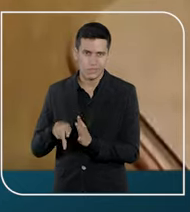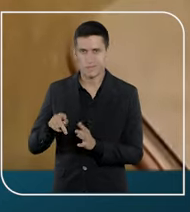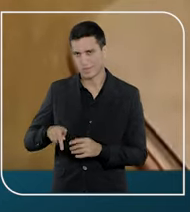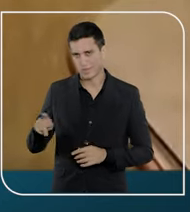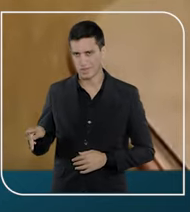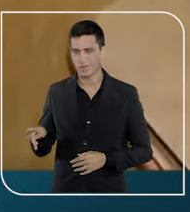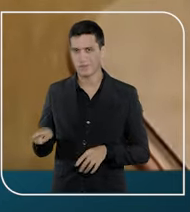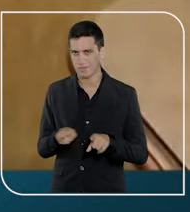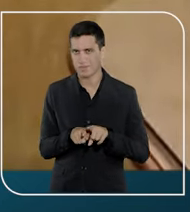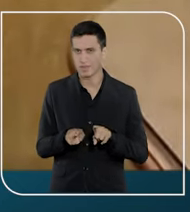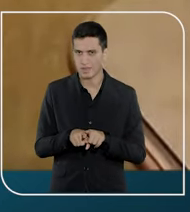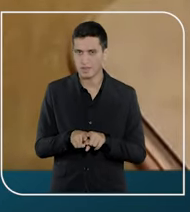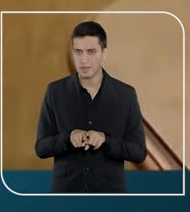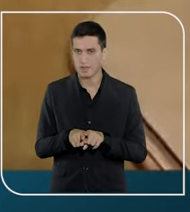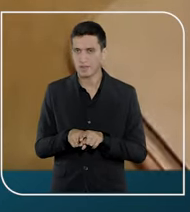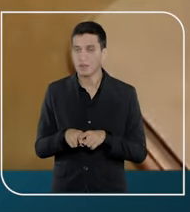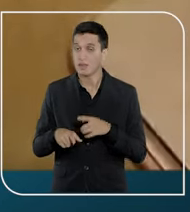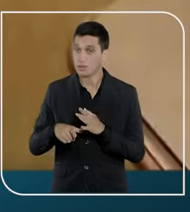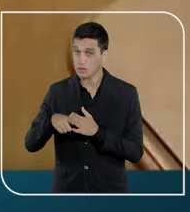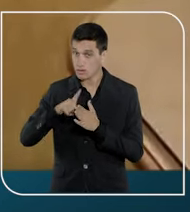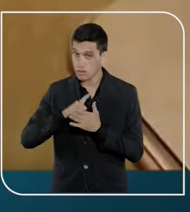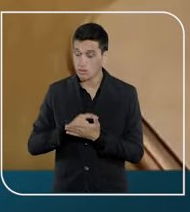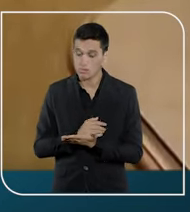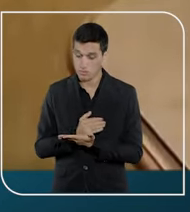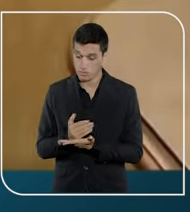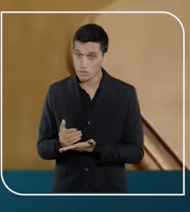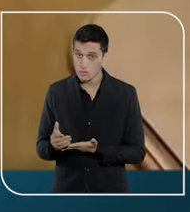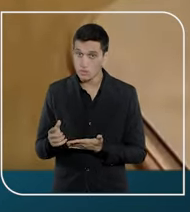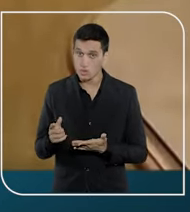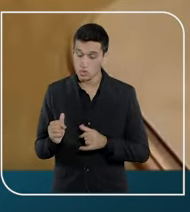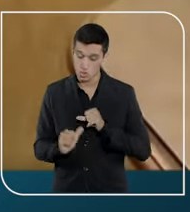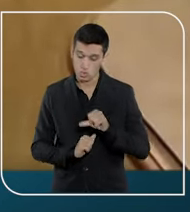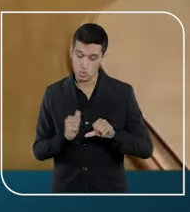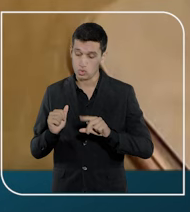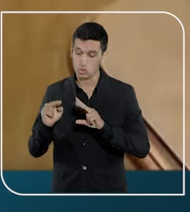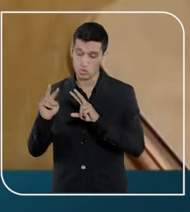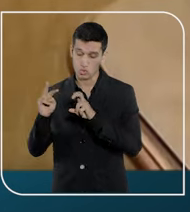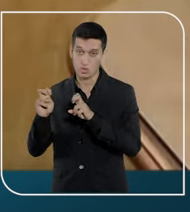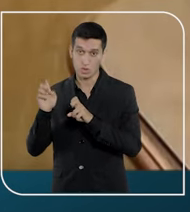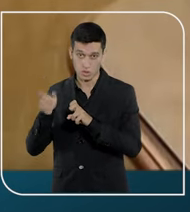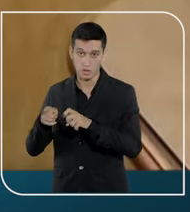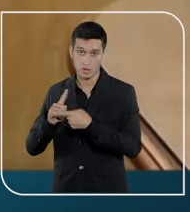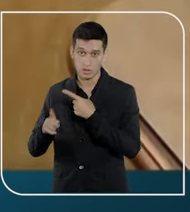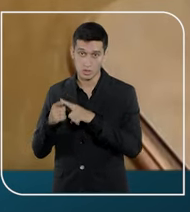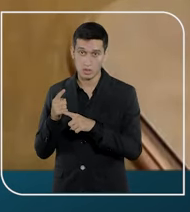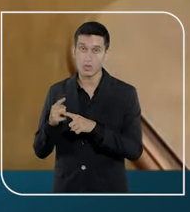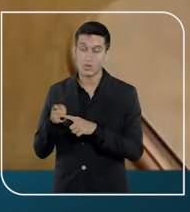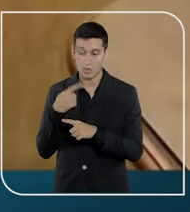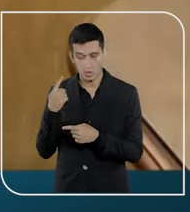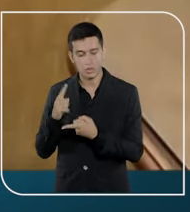antes de que começasse a mudar o tema do grupo, a gente discutiu isso.